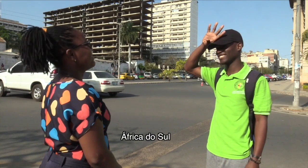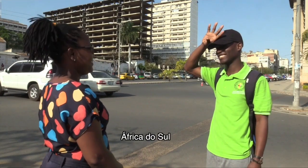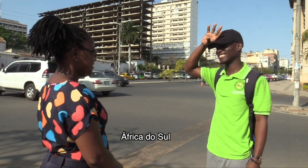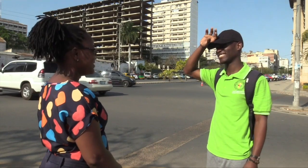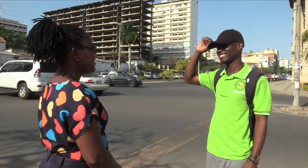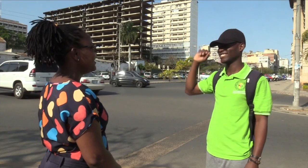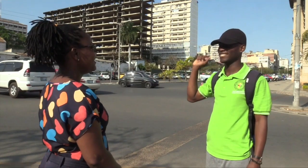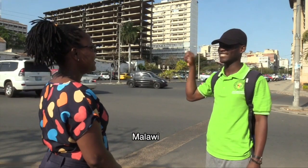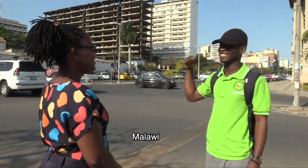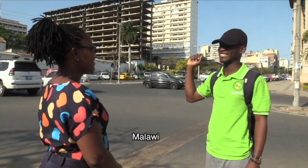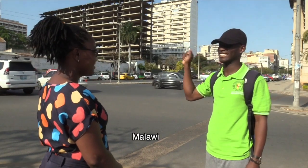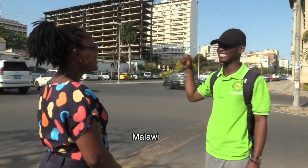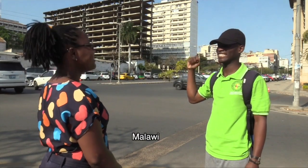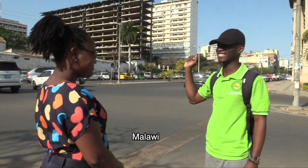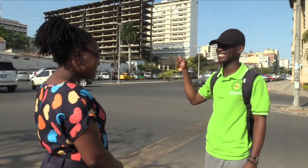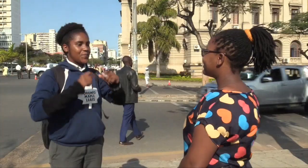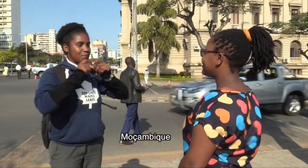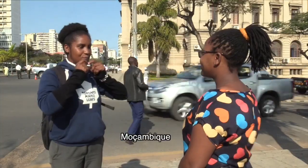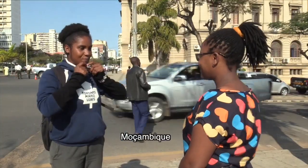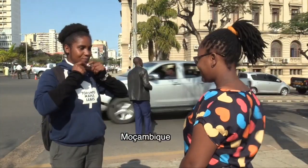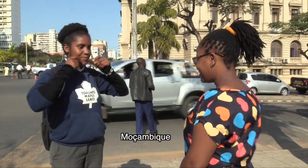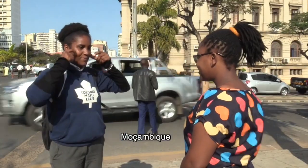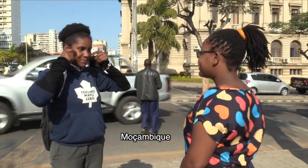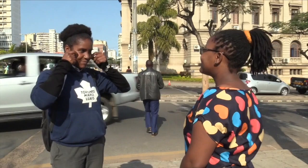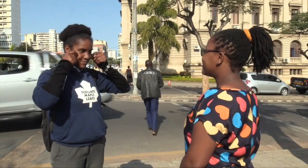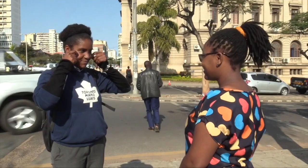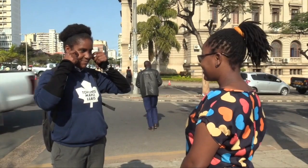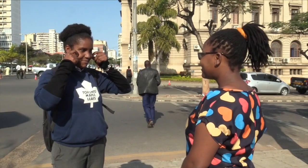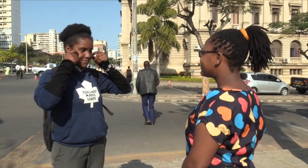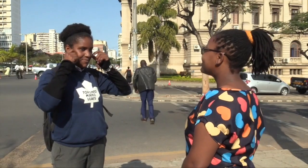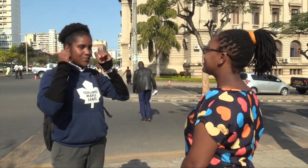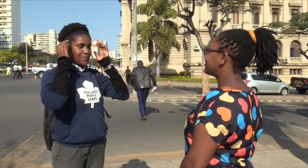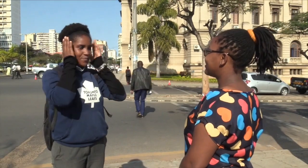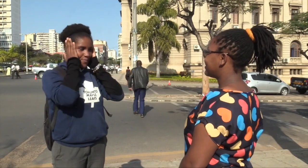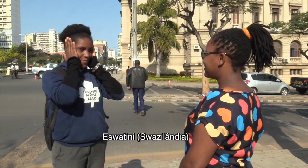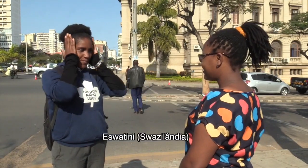África do Sul, Malawi, Moçambique,